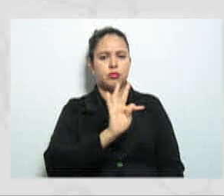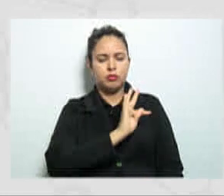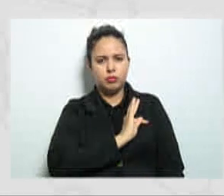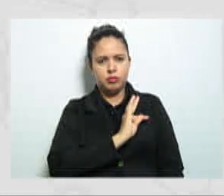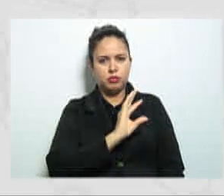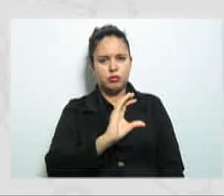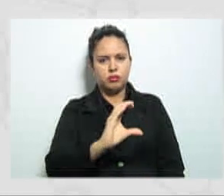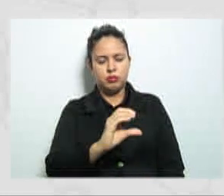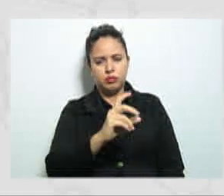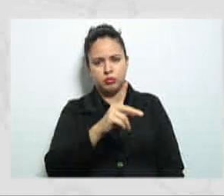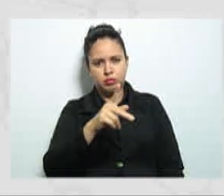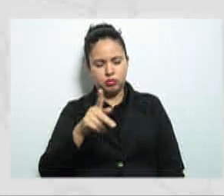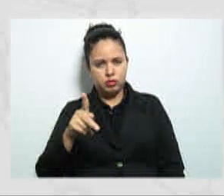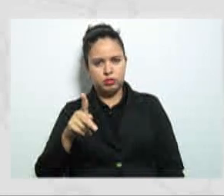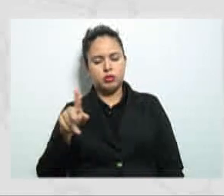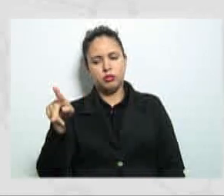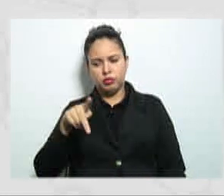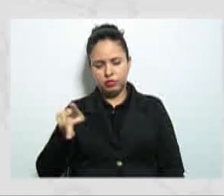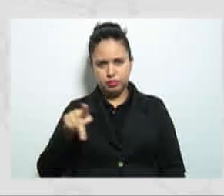professoras Grace e Andréia.